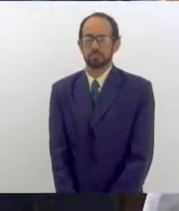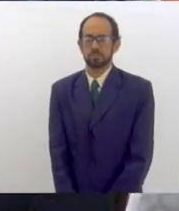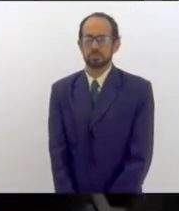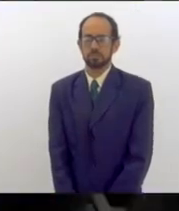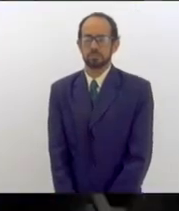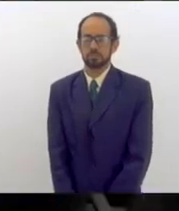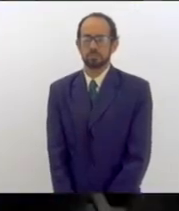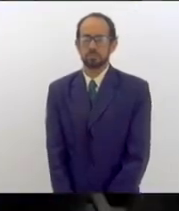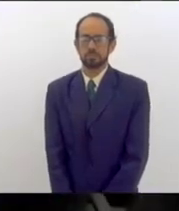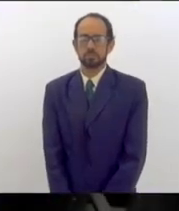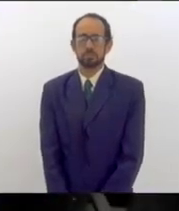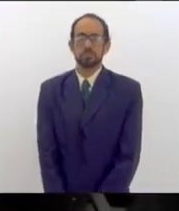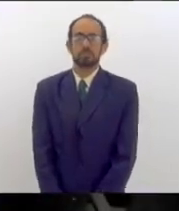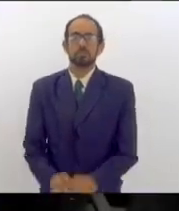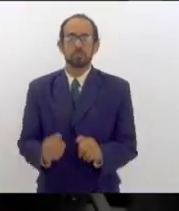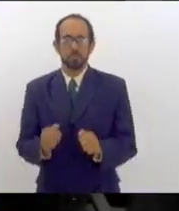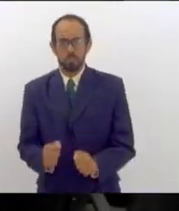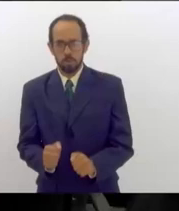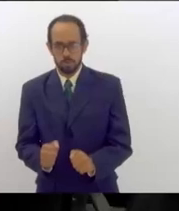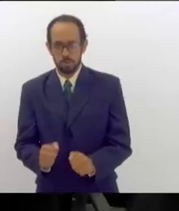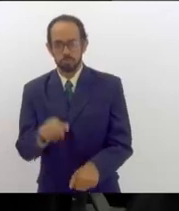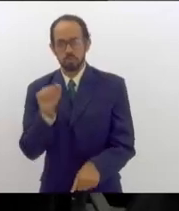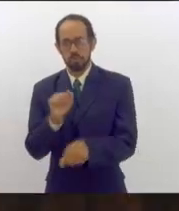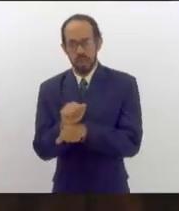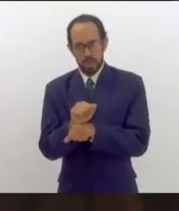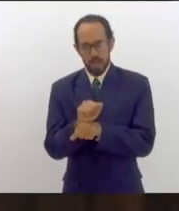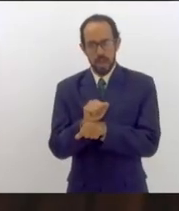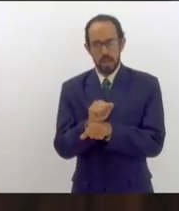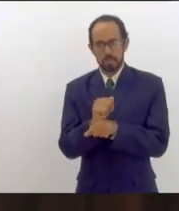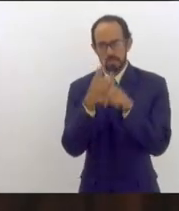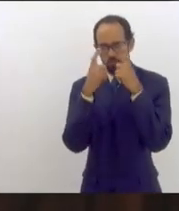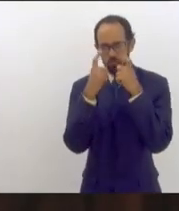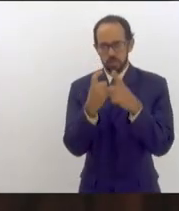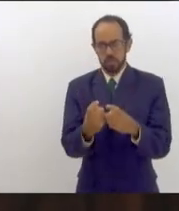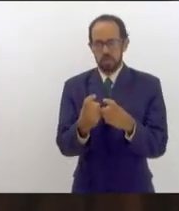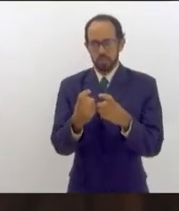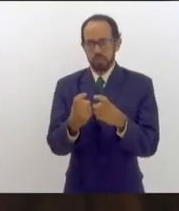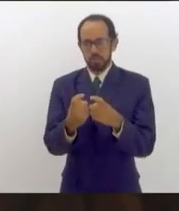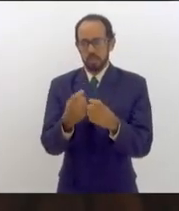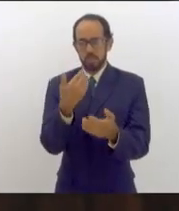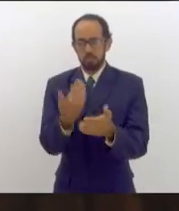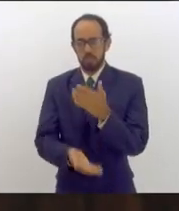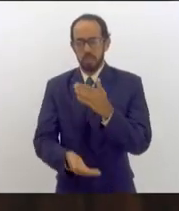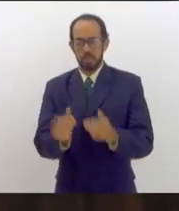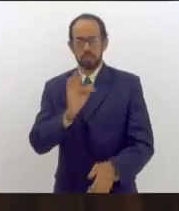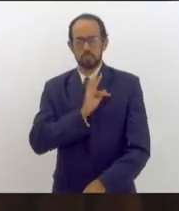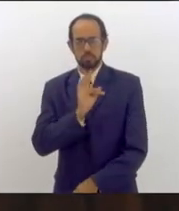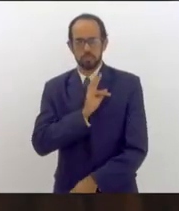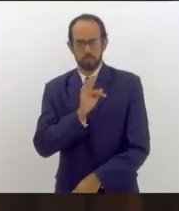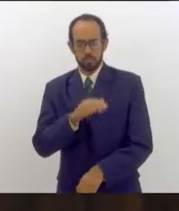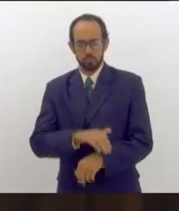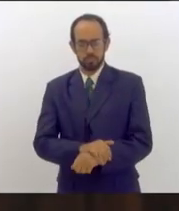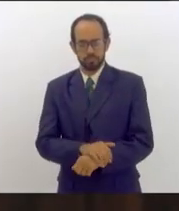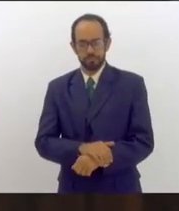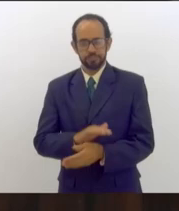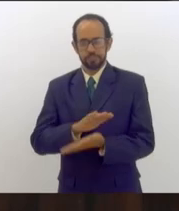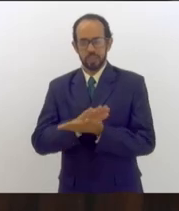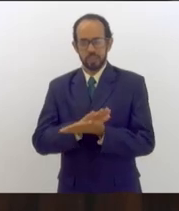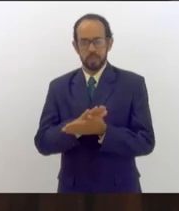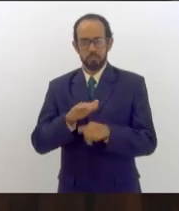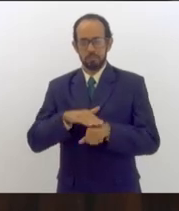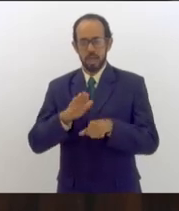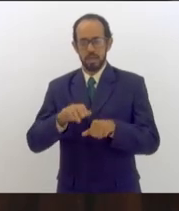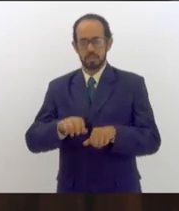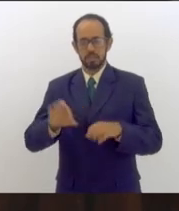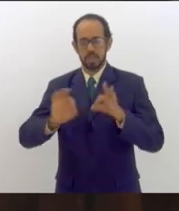que possamos conter essa onda de violência e de perda de soldados nada mais a venda tratar